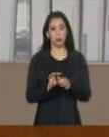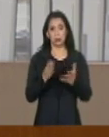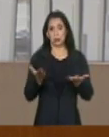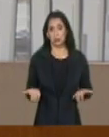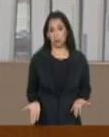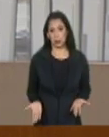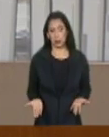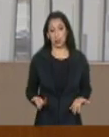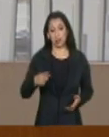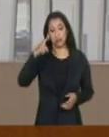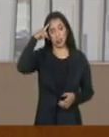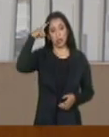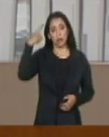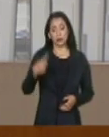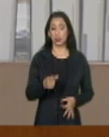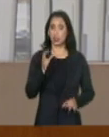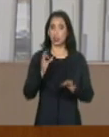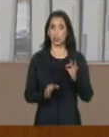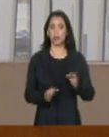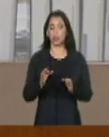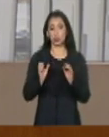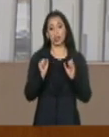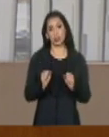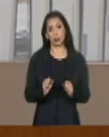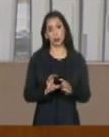pela autoridade judiciária.